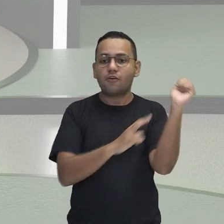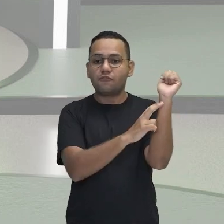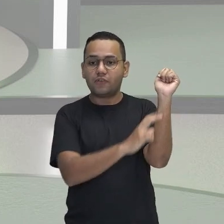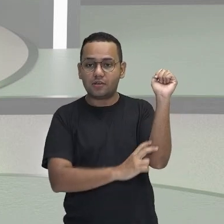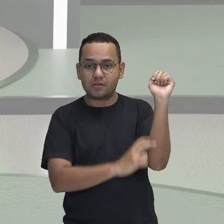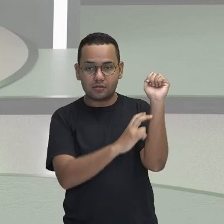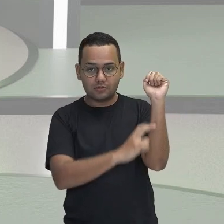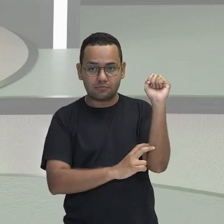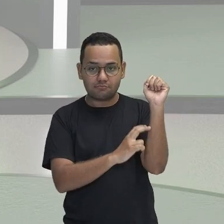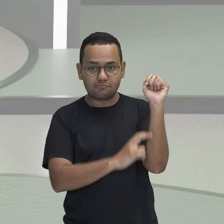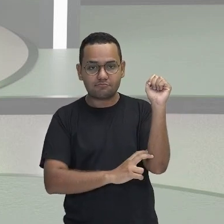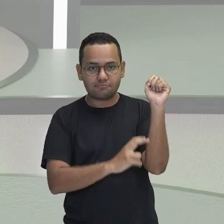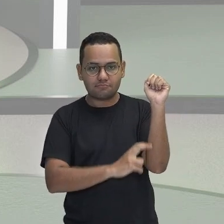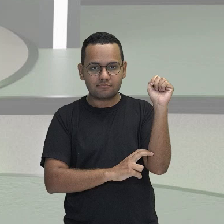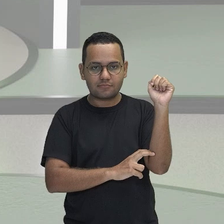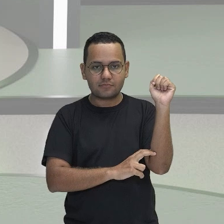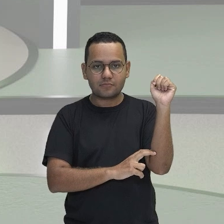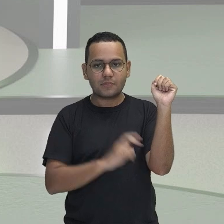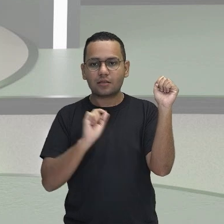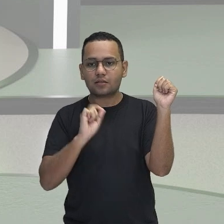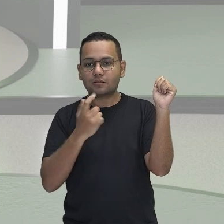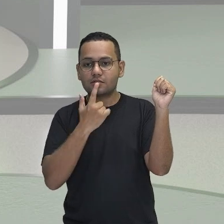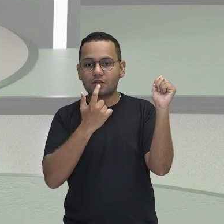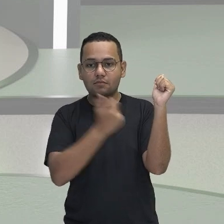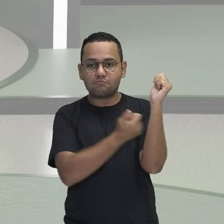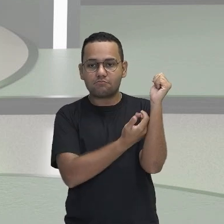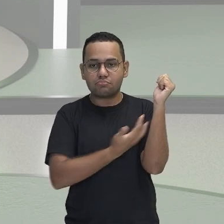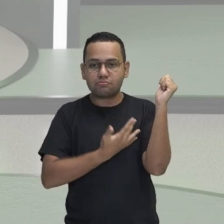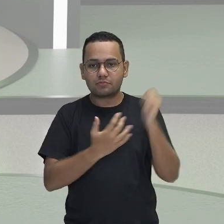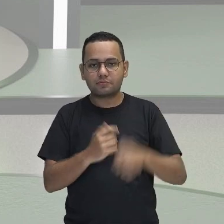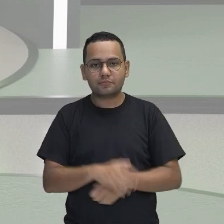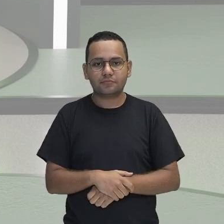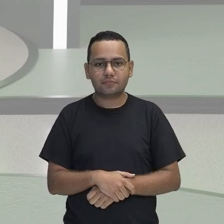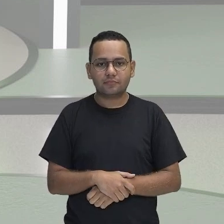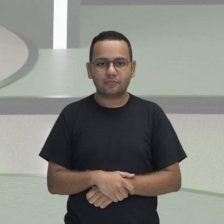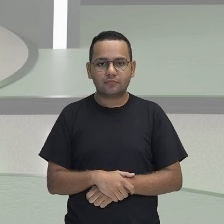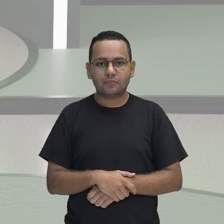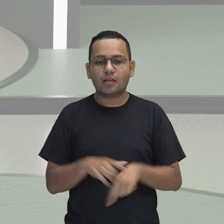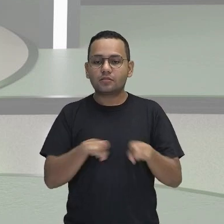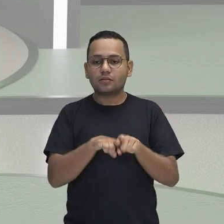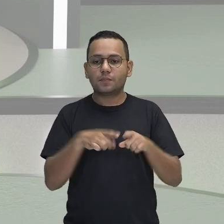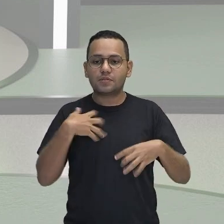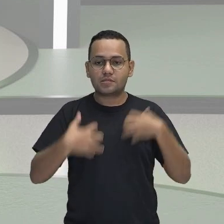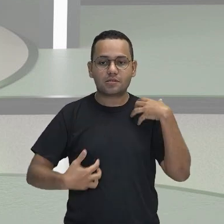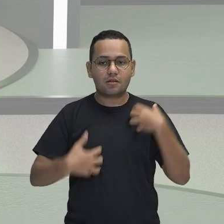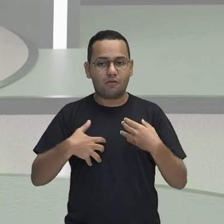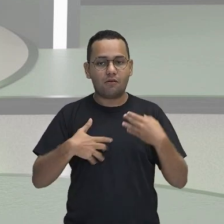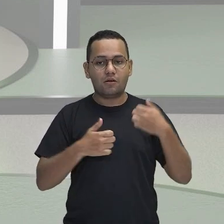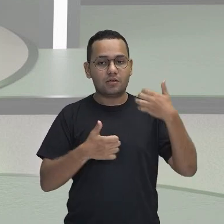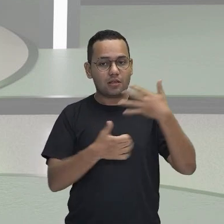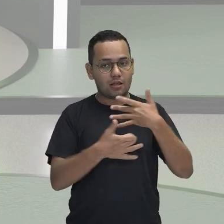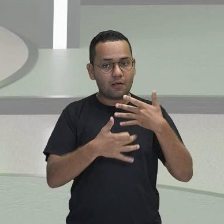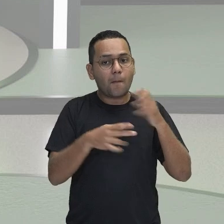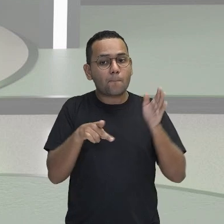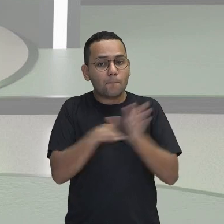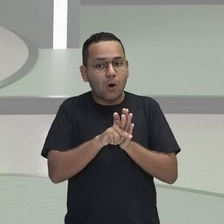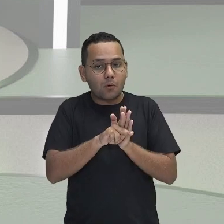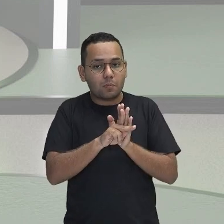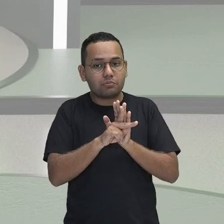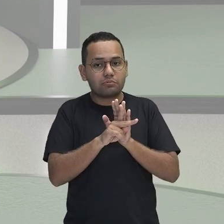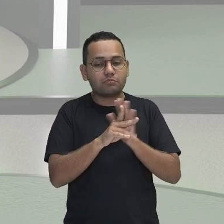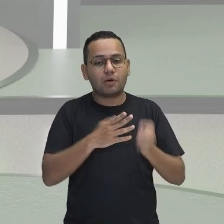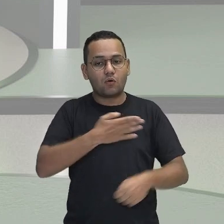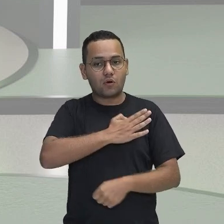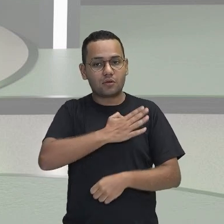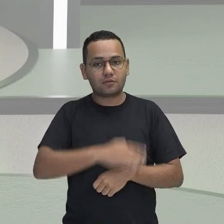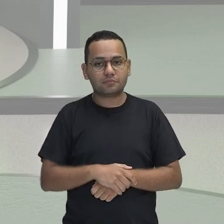e veias, que dos órgãos e tecidos para o coração. Então, vamos